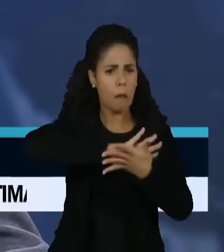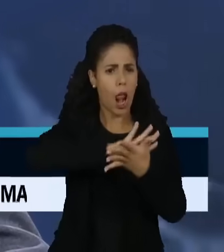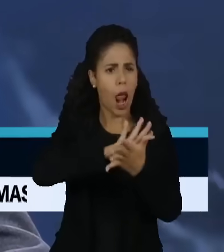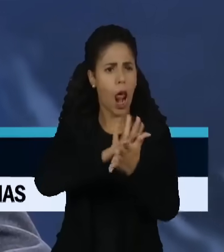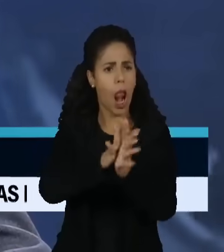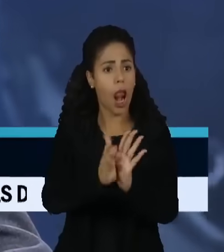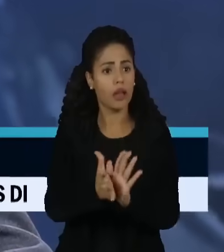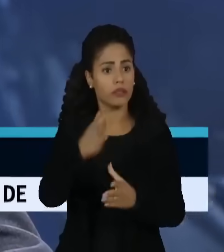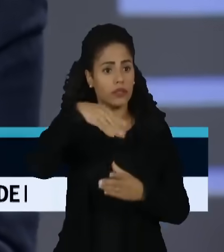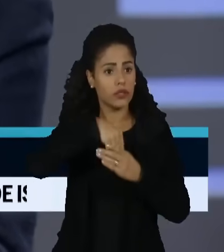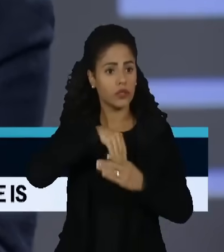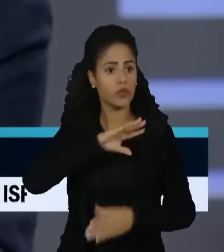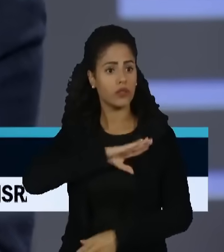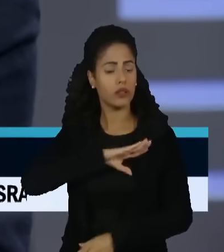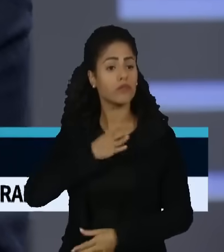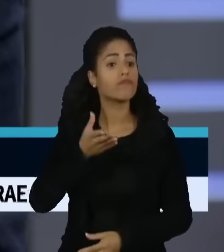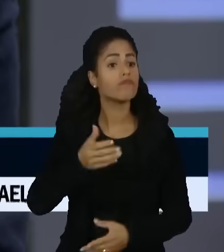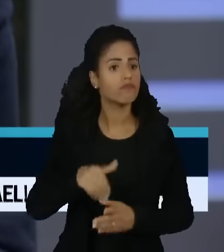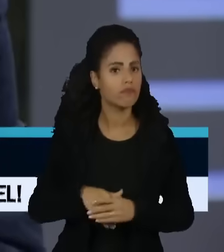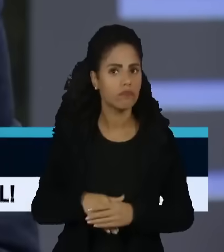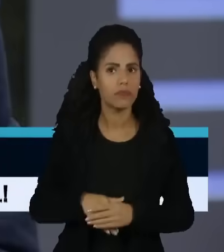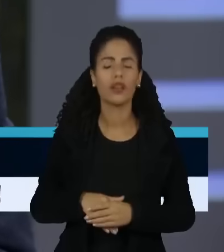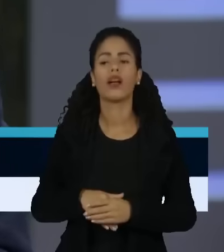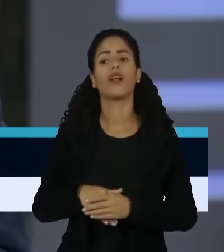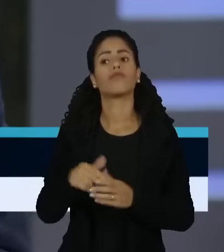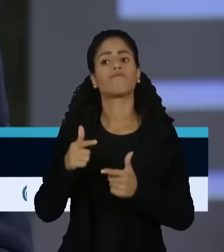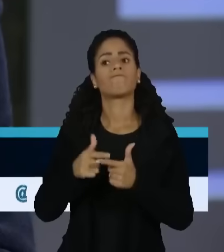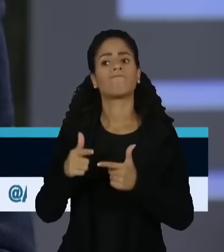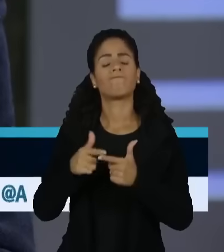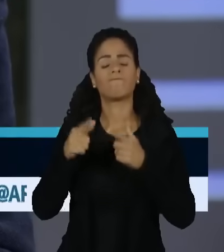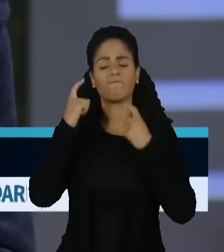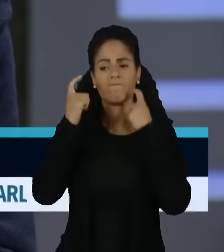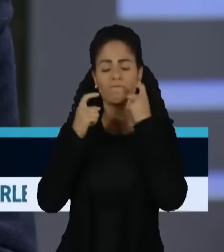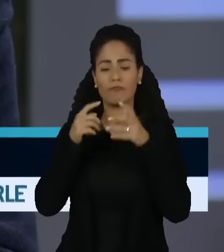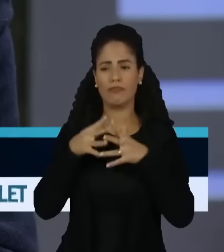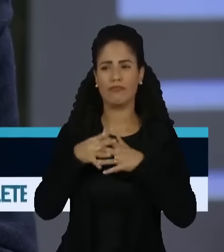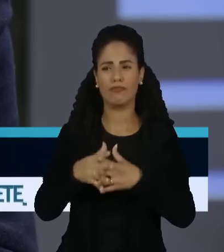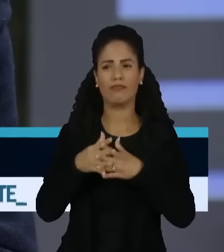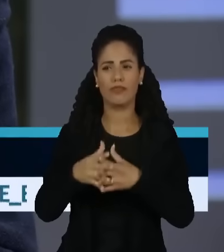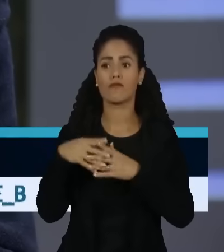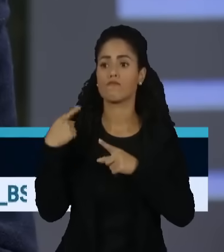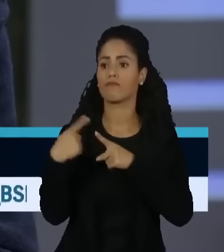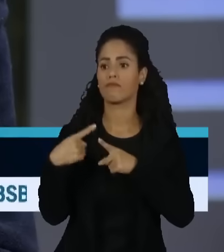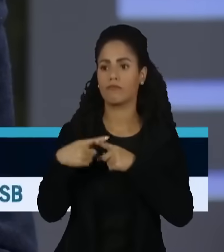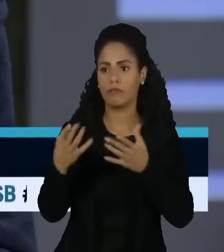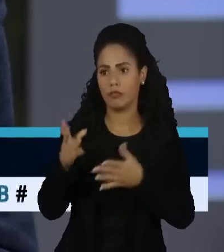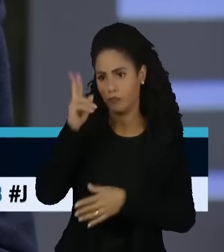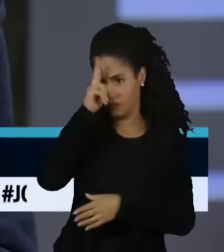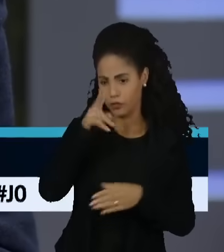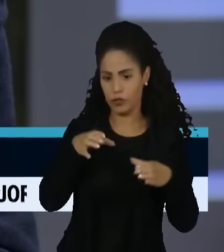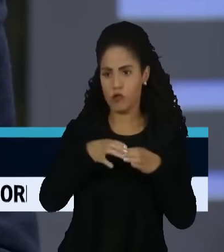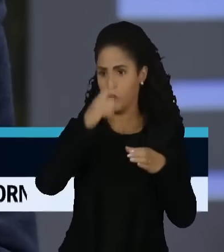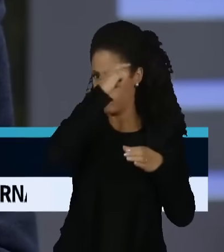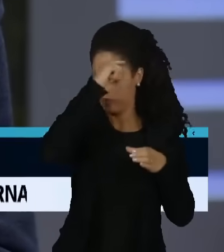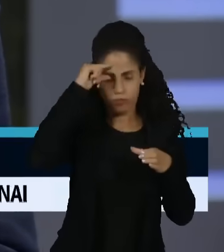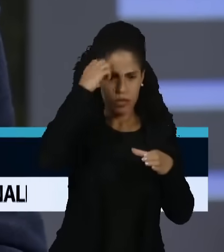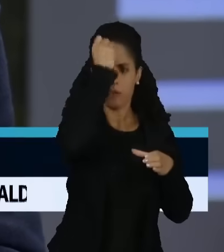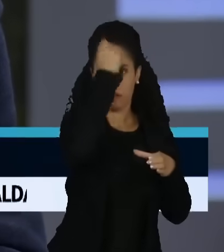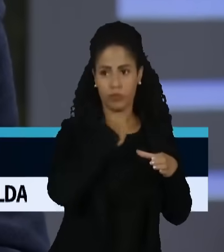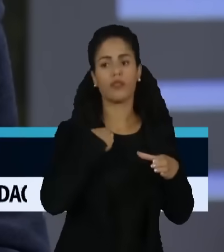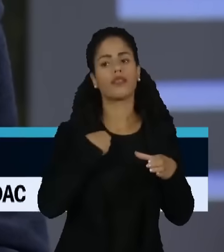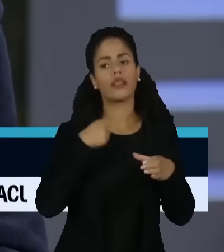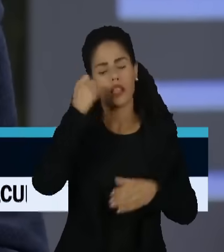Gaza? Bem, é uma situação terrivelmente complicada. Tendo a ser lembrado, primeiro, que o grupo Hamas é um grupo